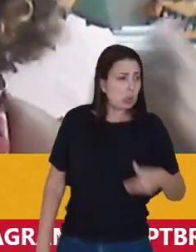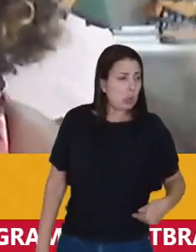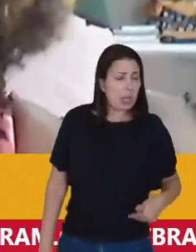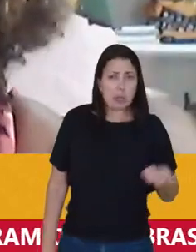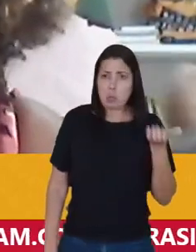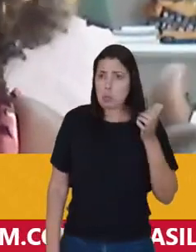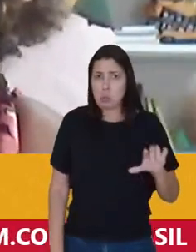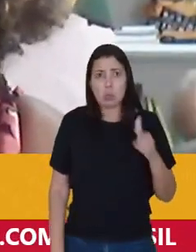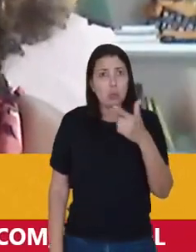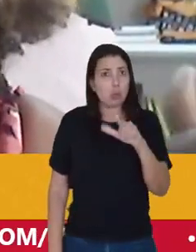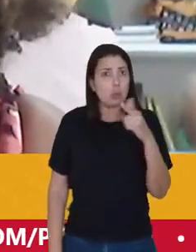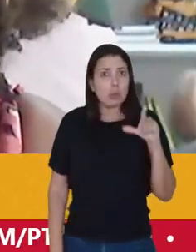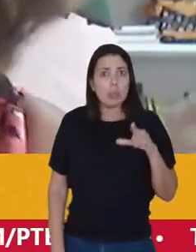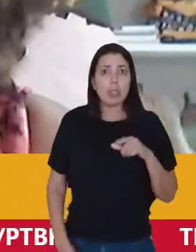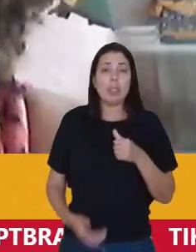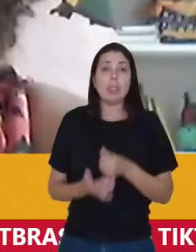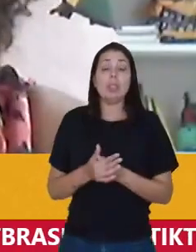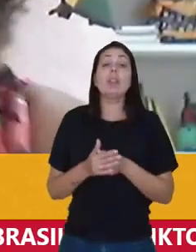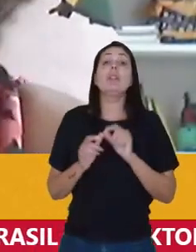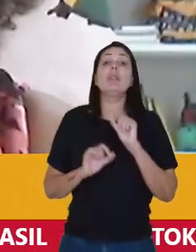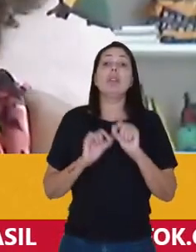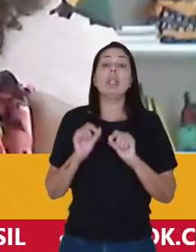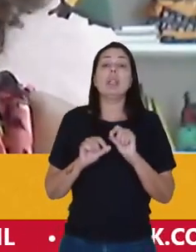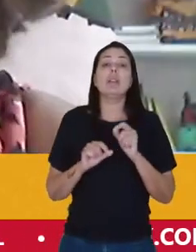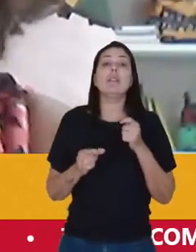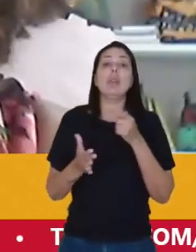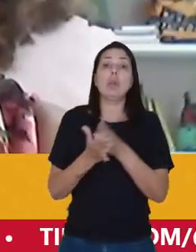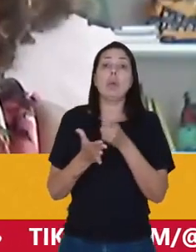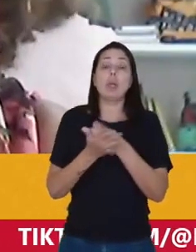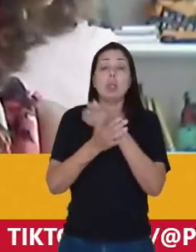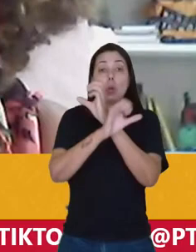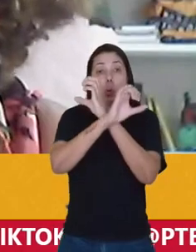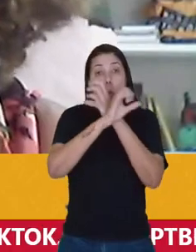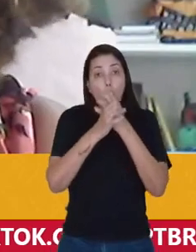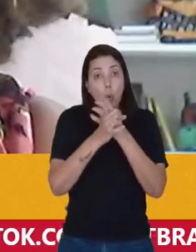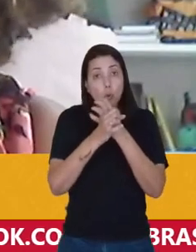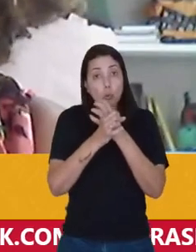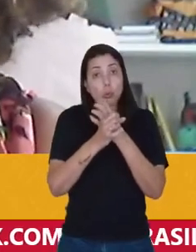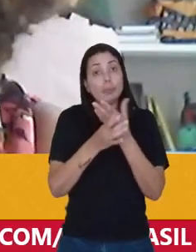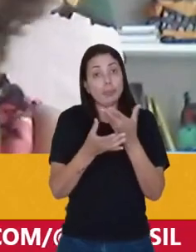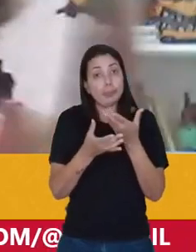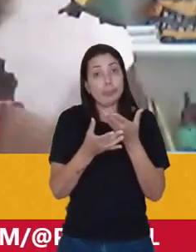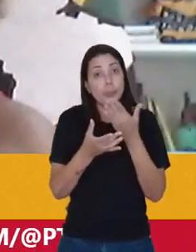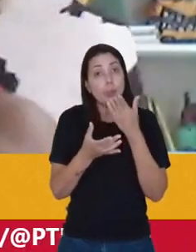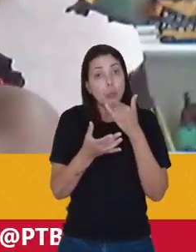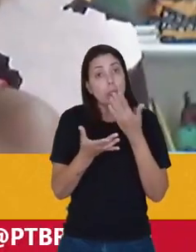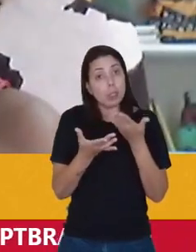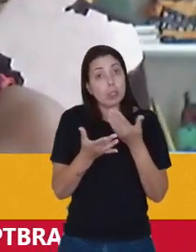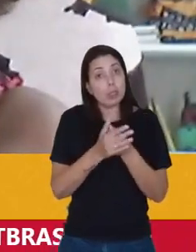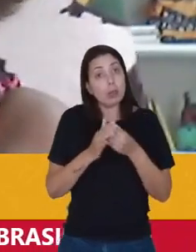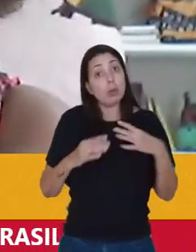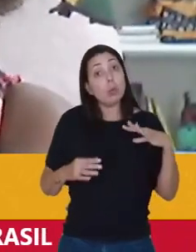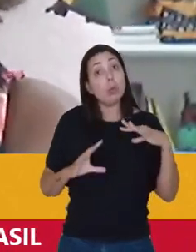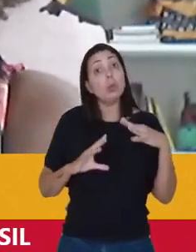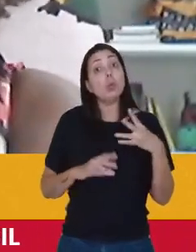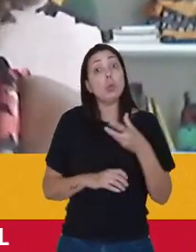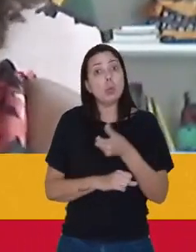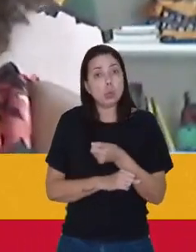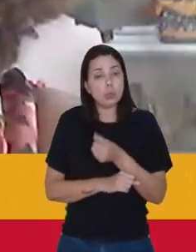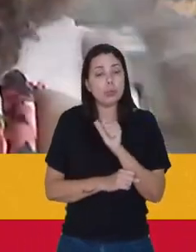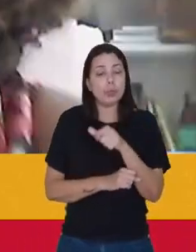soma em desvantagem dos trabalhadores, estão comprando osso e comprando restos de comida. Então, tudo isso, olha